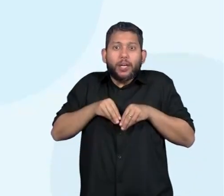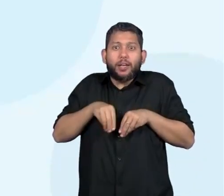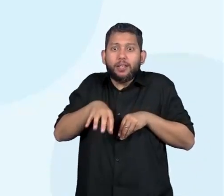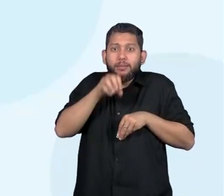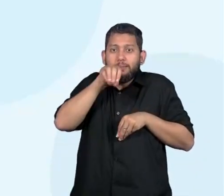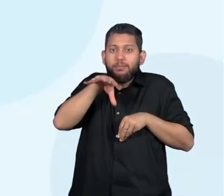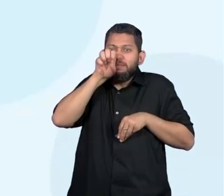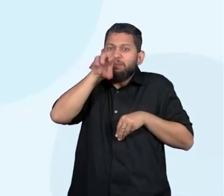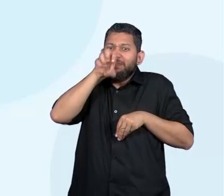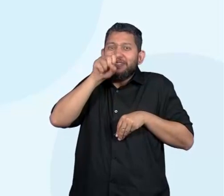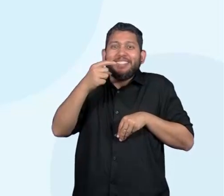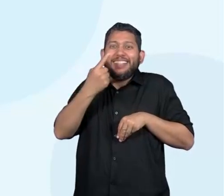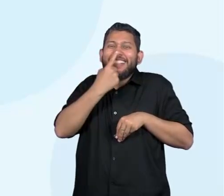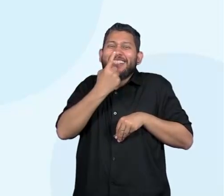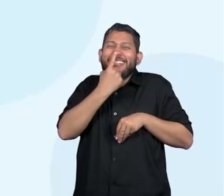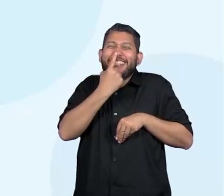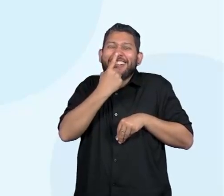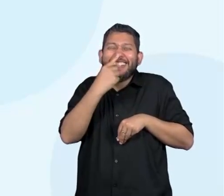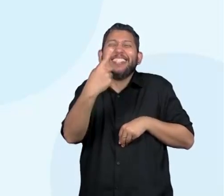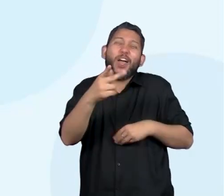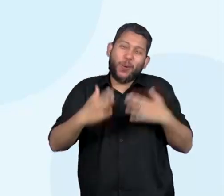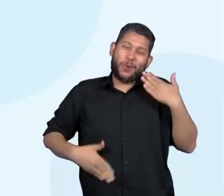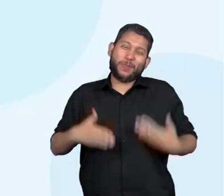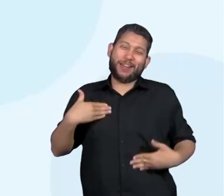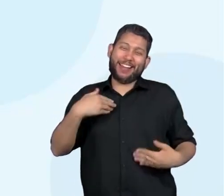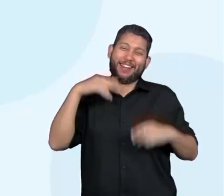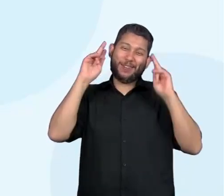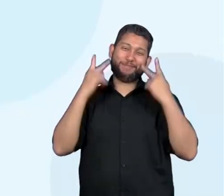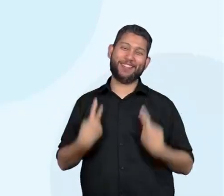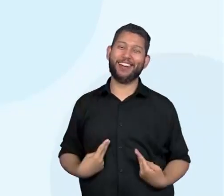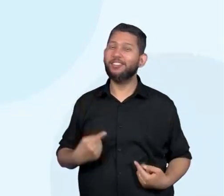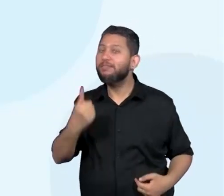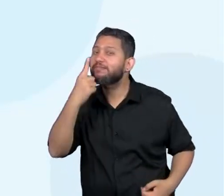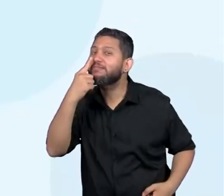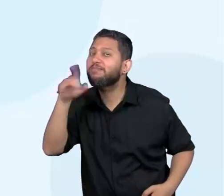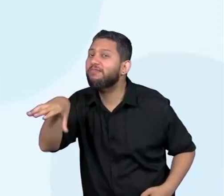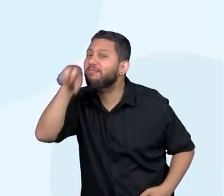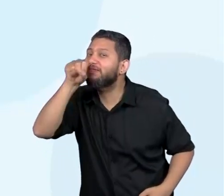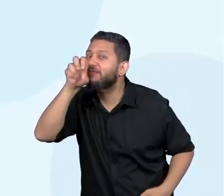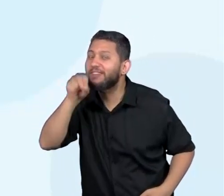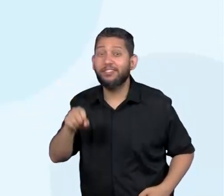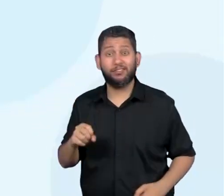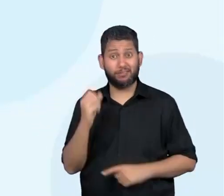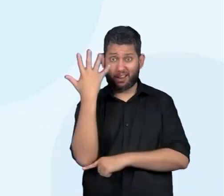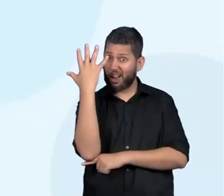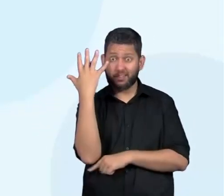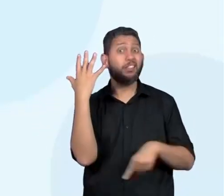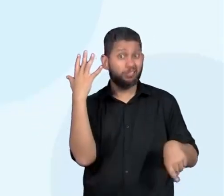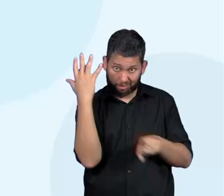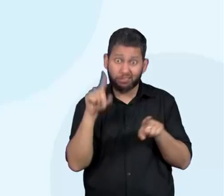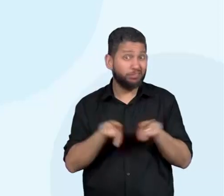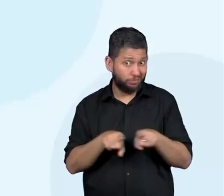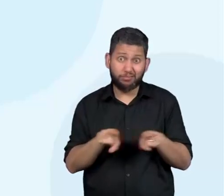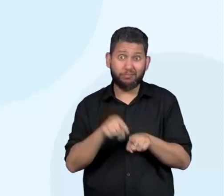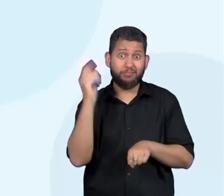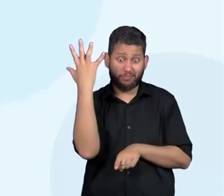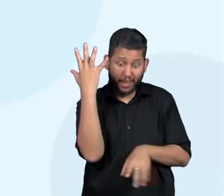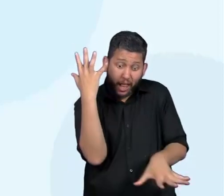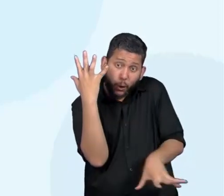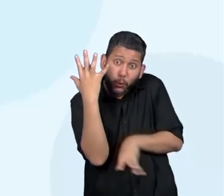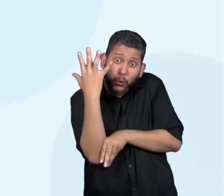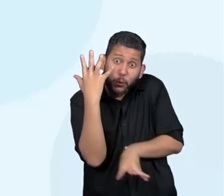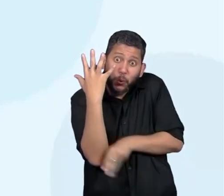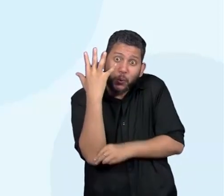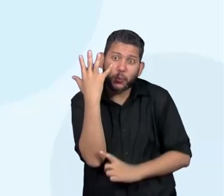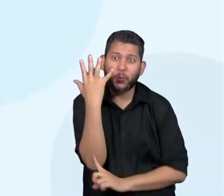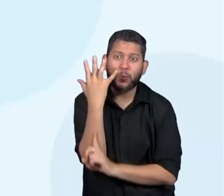planta, uhum, né, geralmente tem um tipo de solo específico para essas raízes e também as plantas, né, que têm raízes